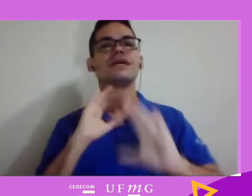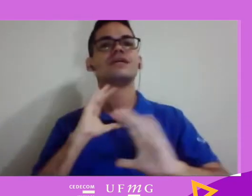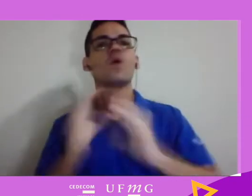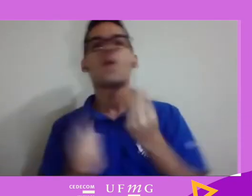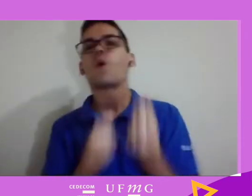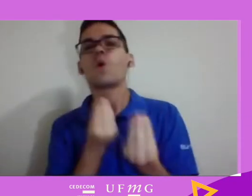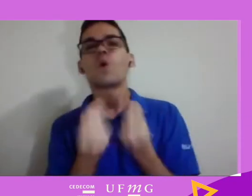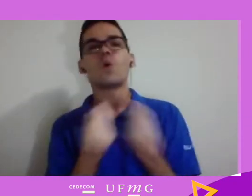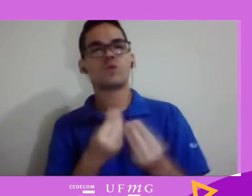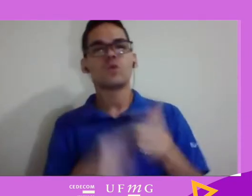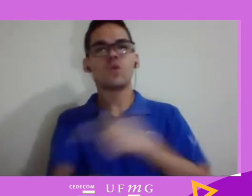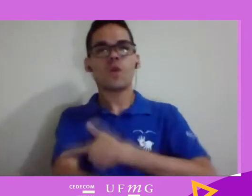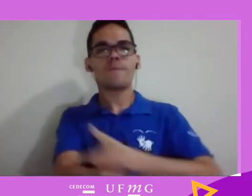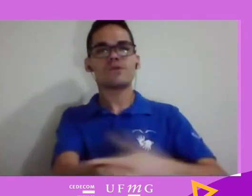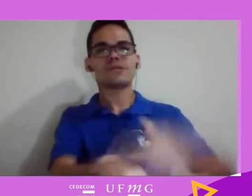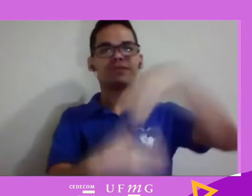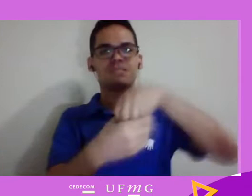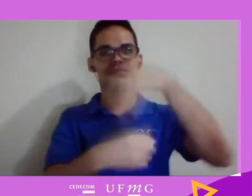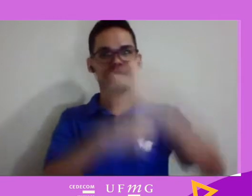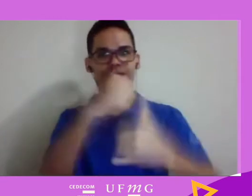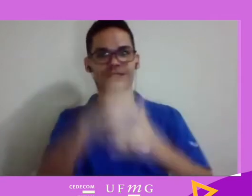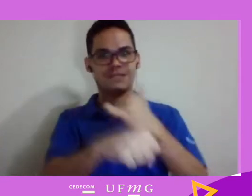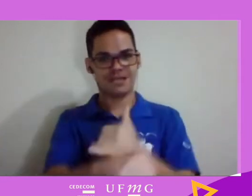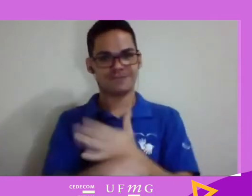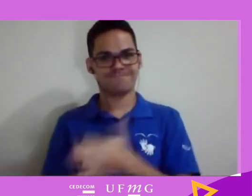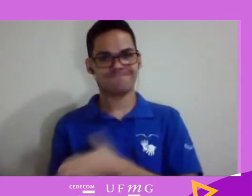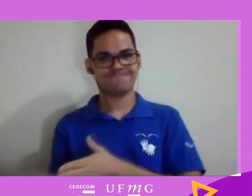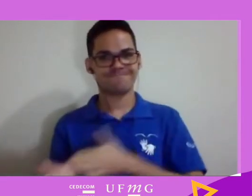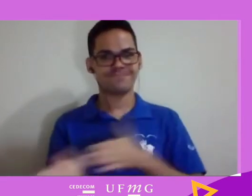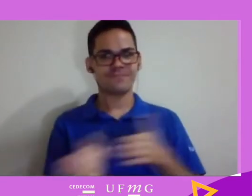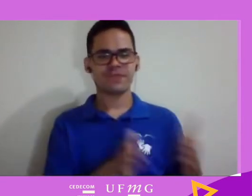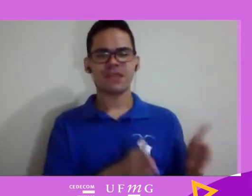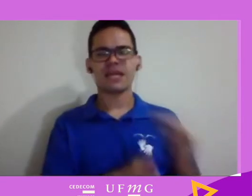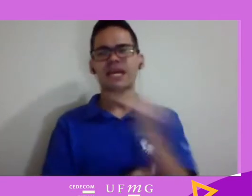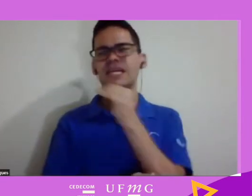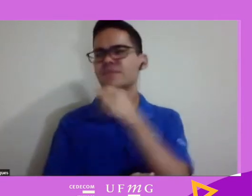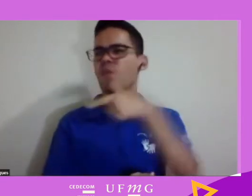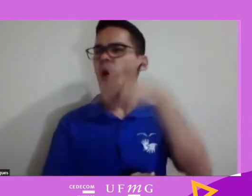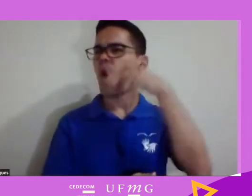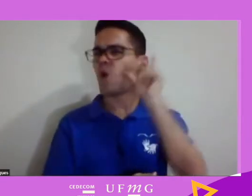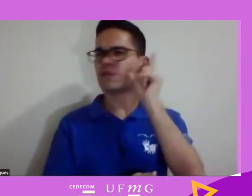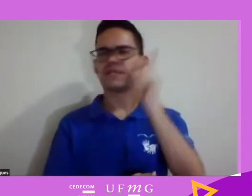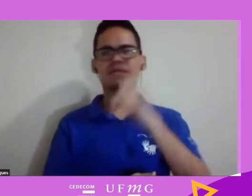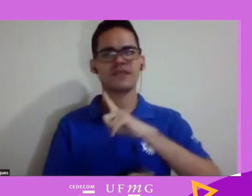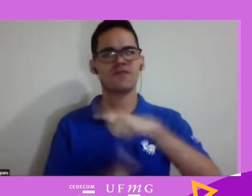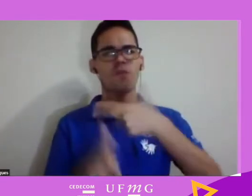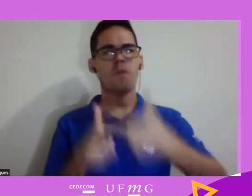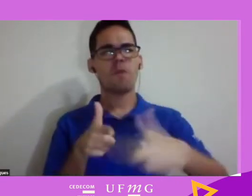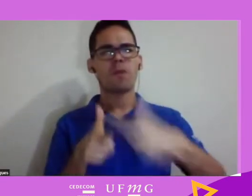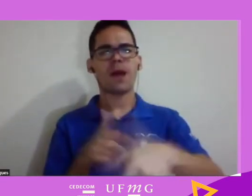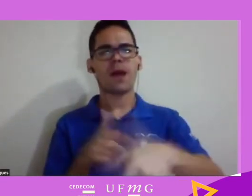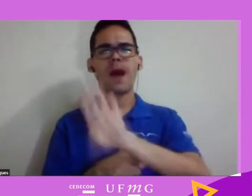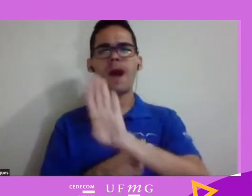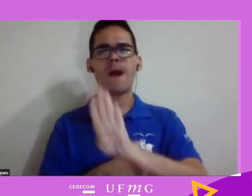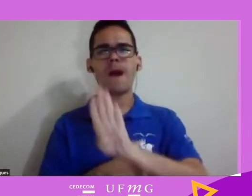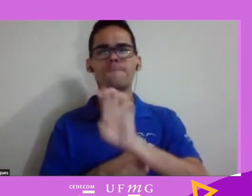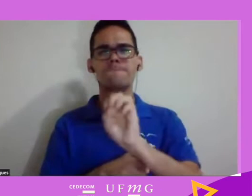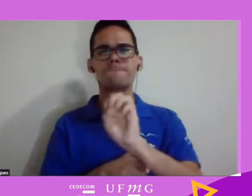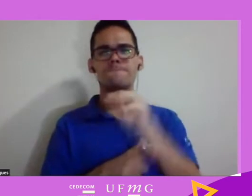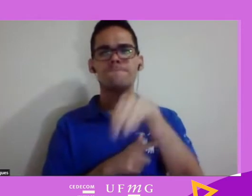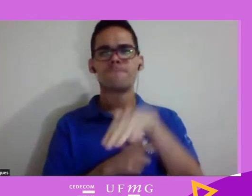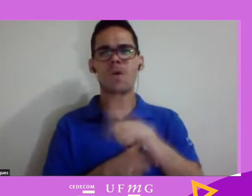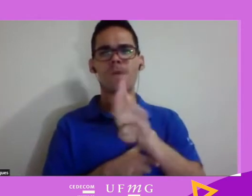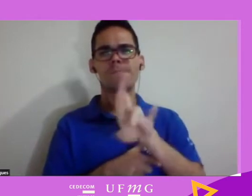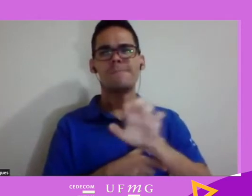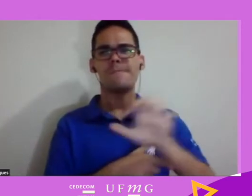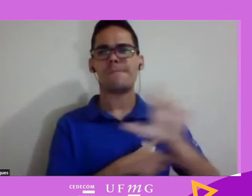gente percebe, igual ontem, por exemplo, que teve a polêmica com a Bombril, né, que voltou com aquela marca Crespinha, e só foi num segundo,